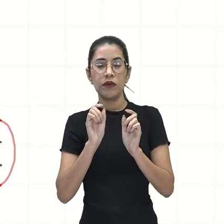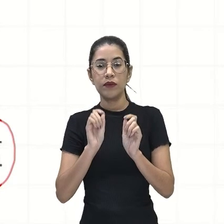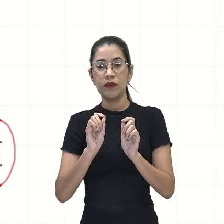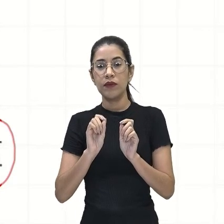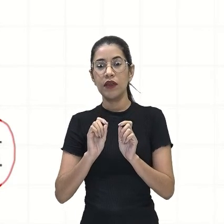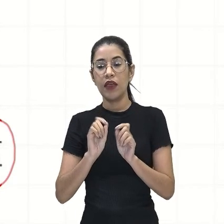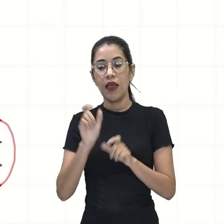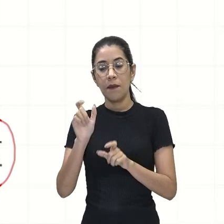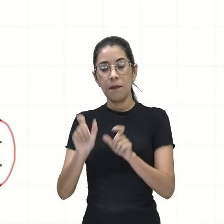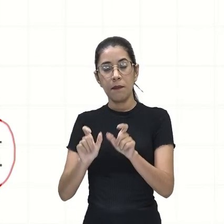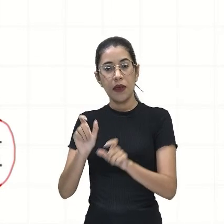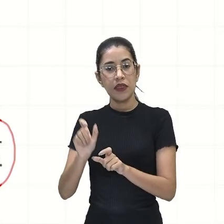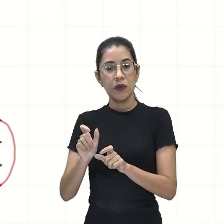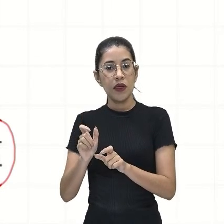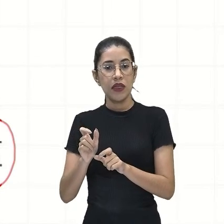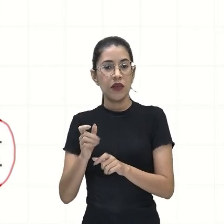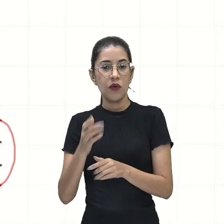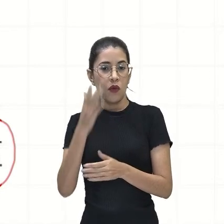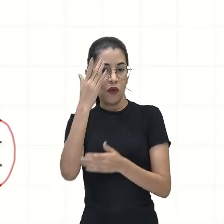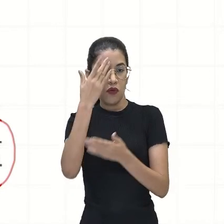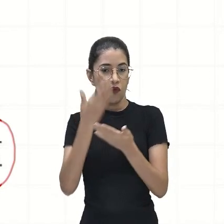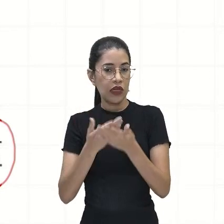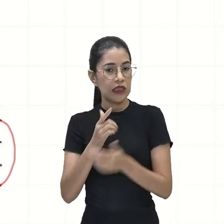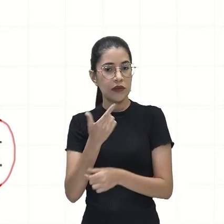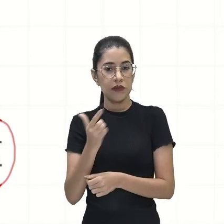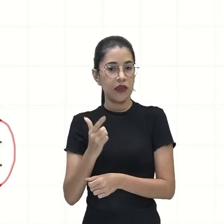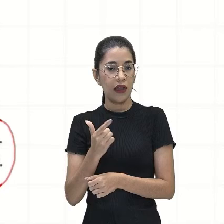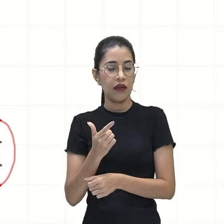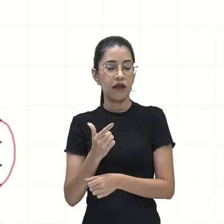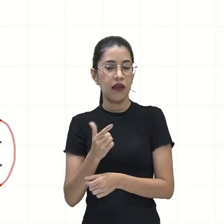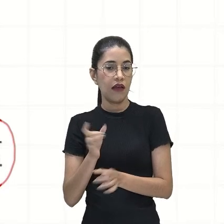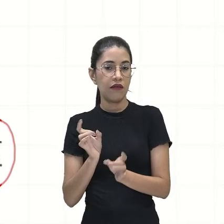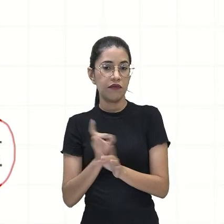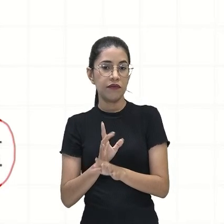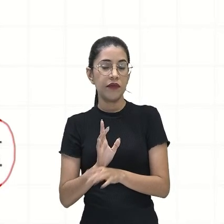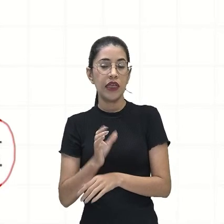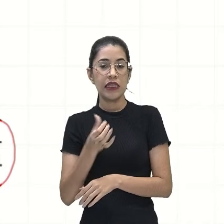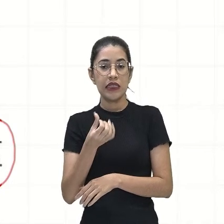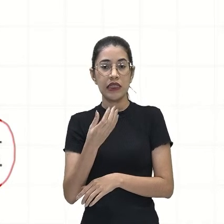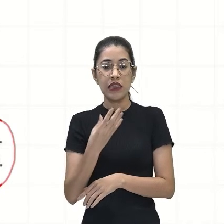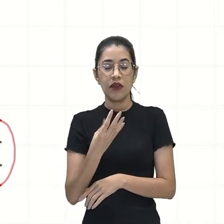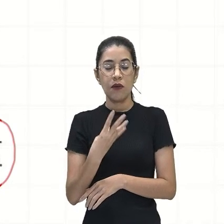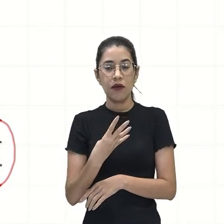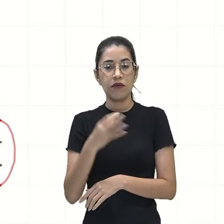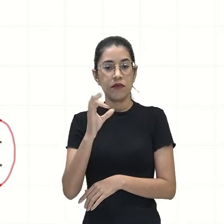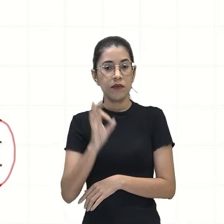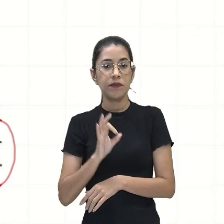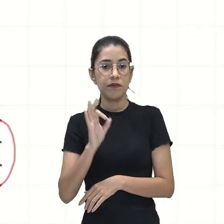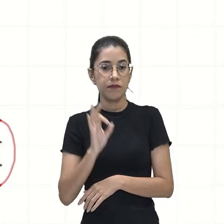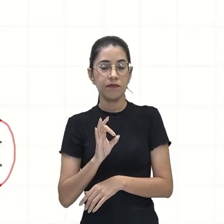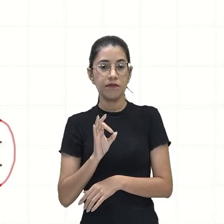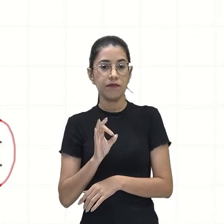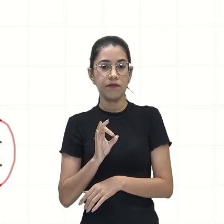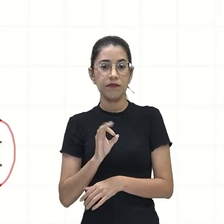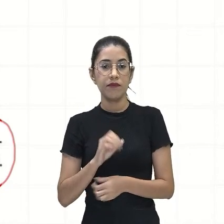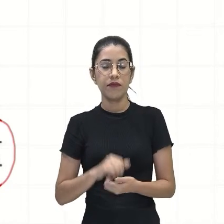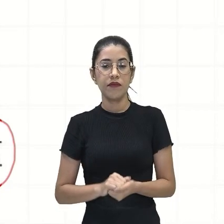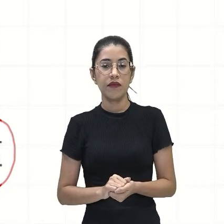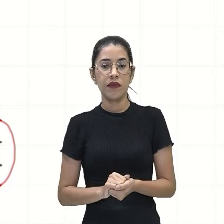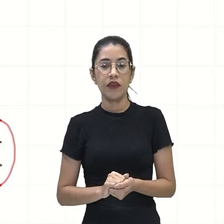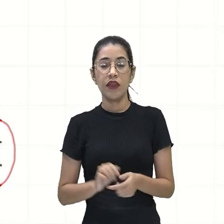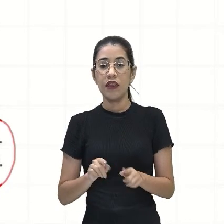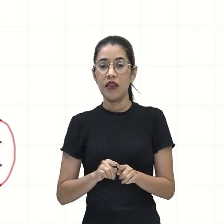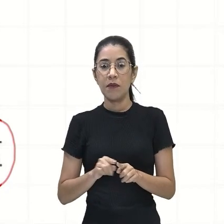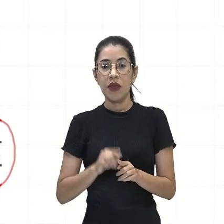as pessoas não têm mais tanta confiança, é em torno de 64%. tudo bem? E não